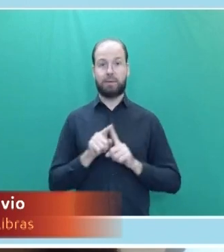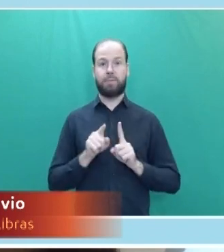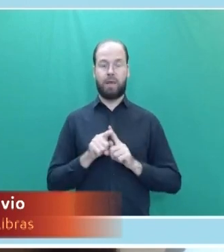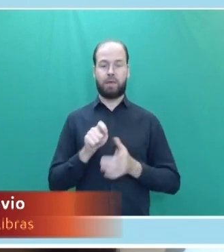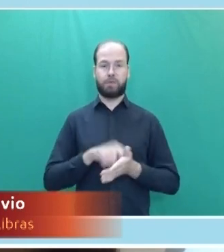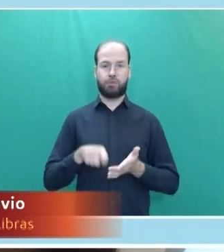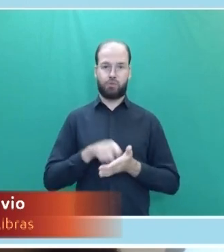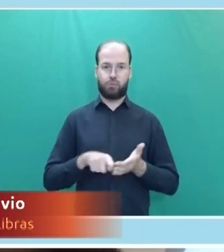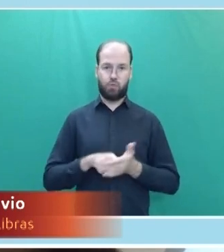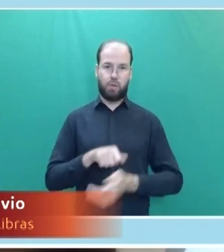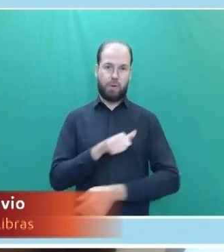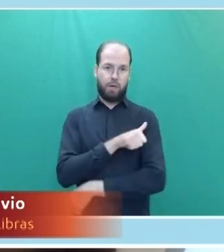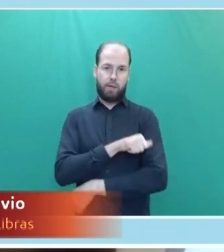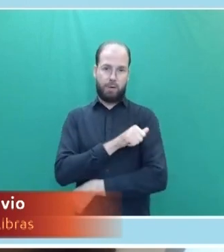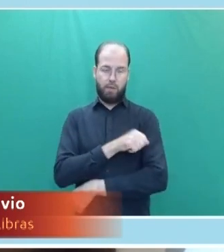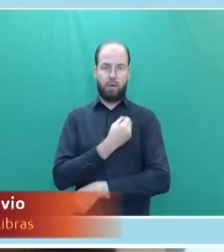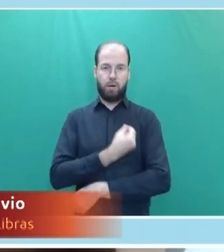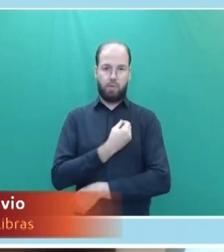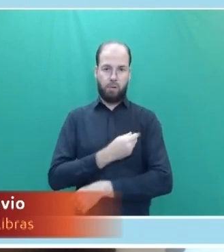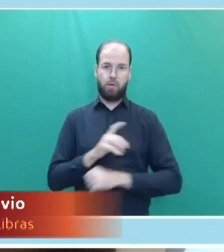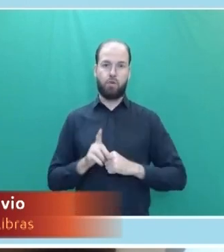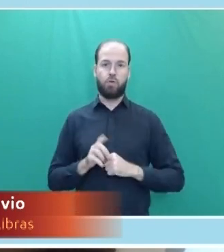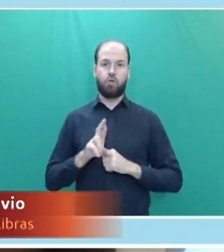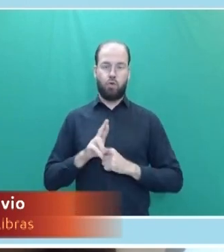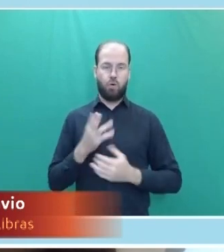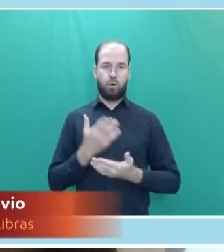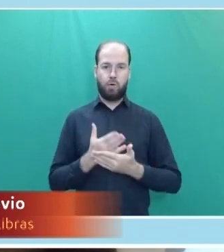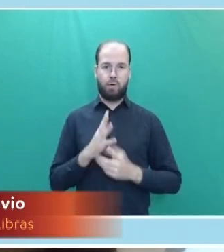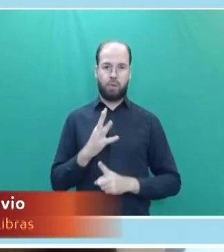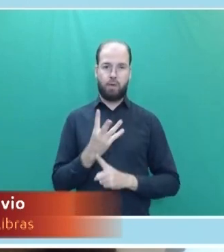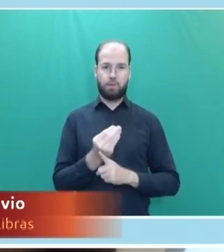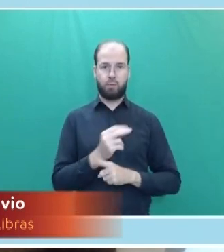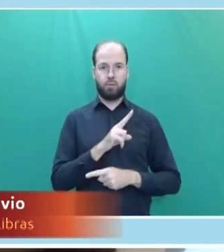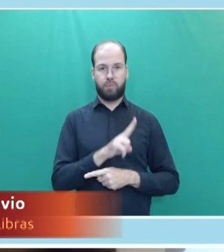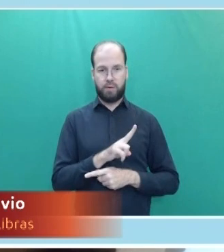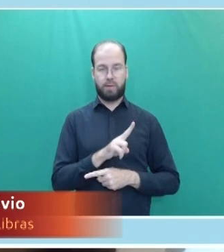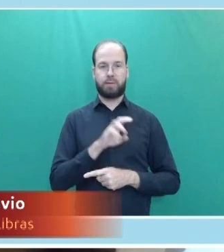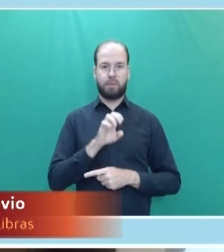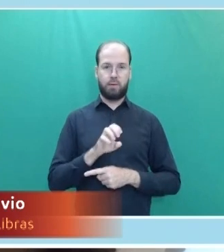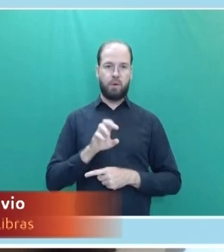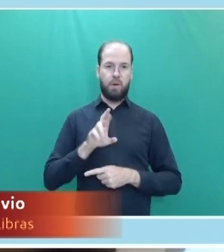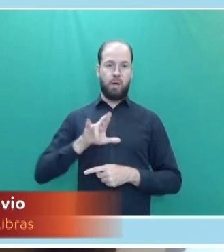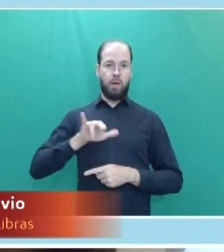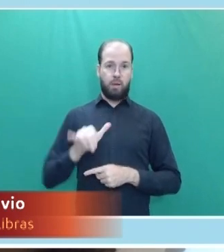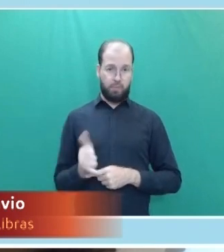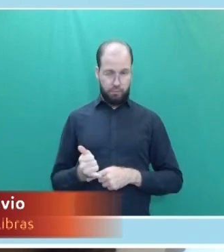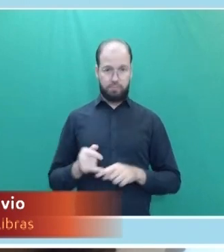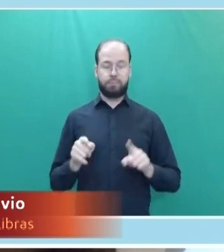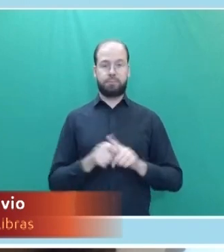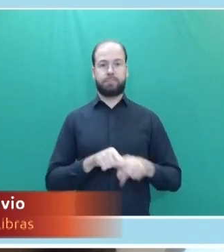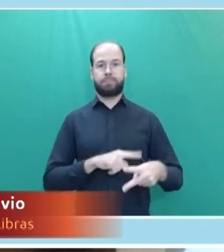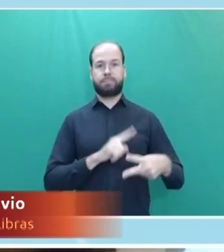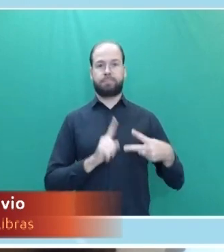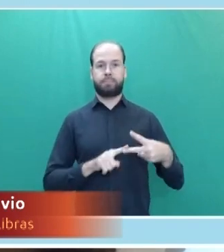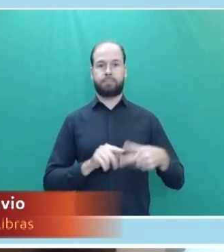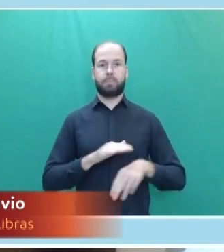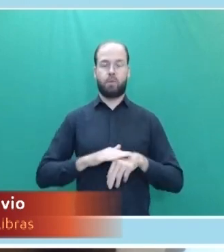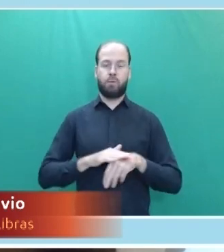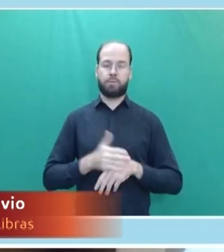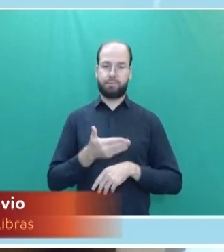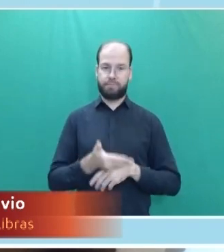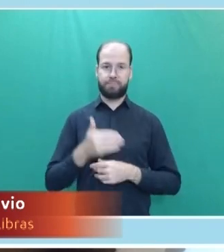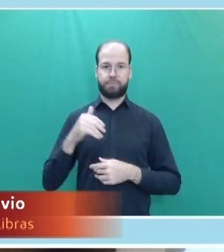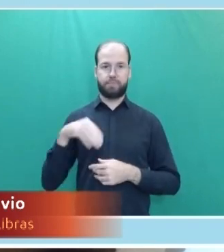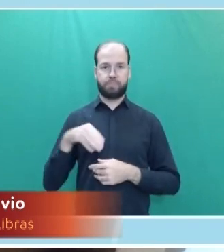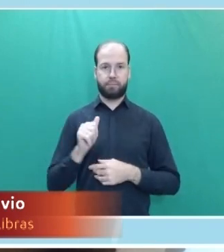e atualmente doutoranda em artes pela Universidade Estadual do Rio de Janeiro. Eu também converso com o Mário Camelo,